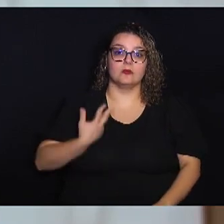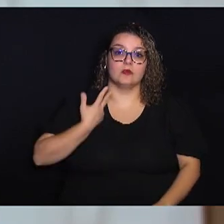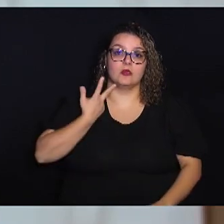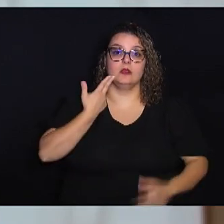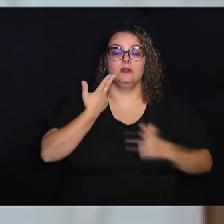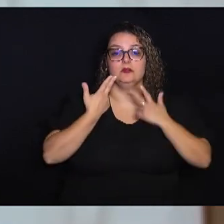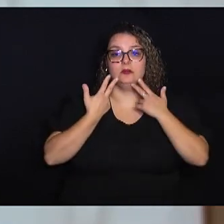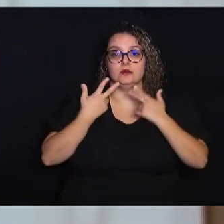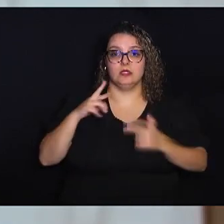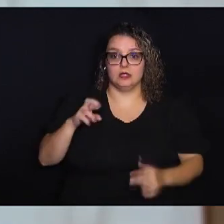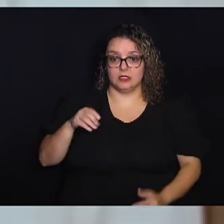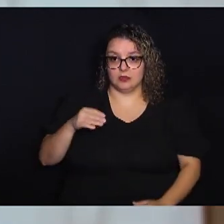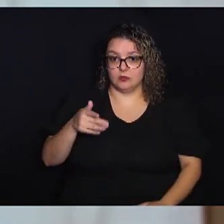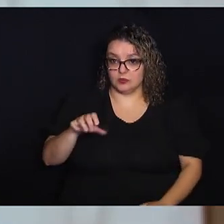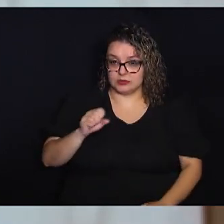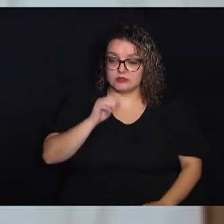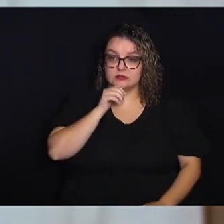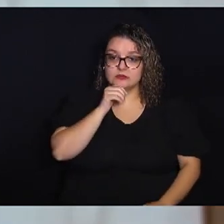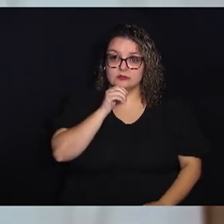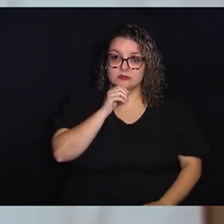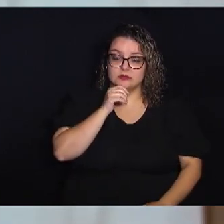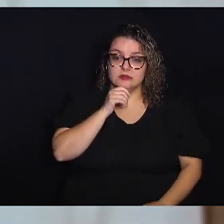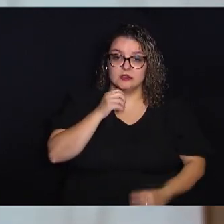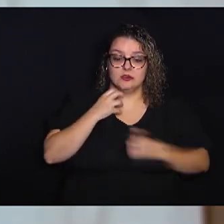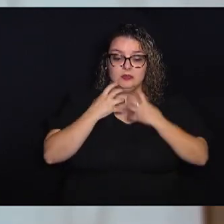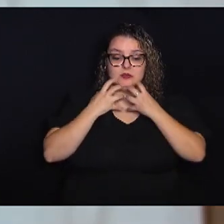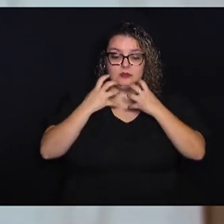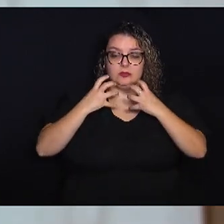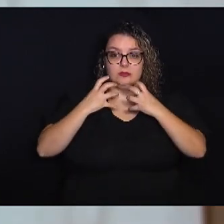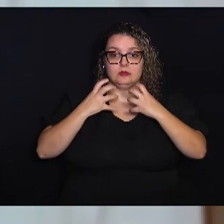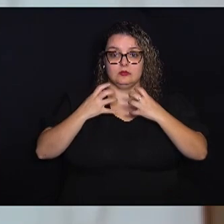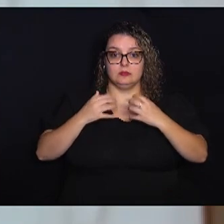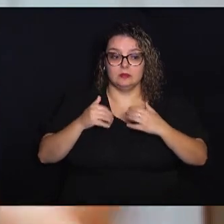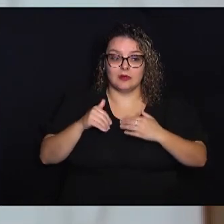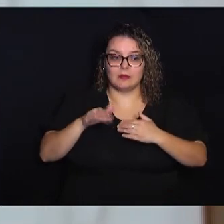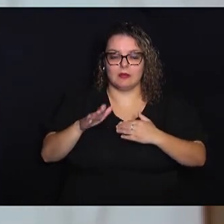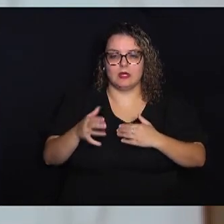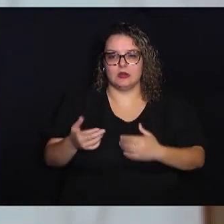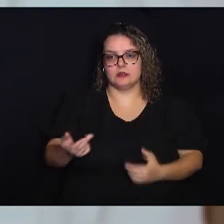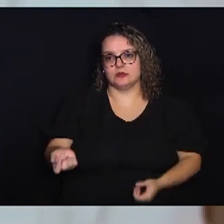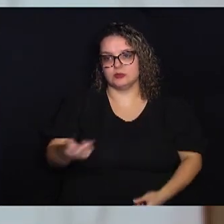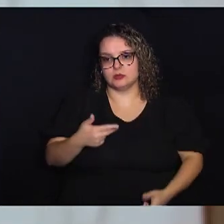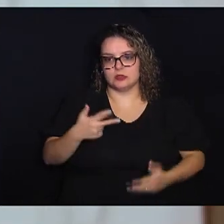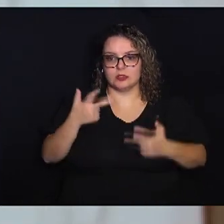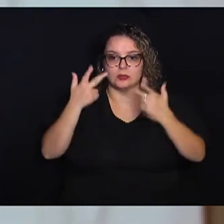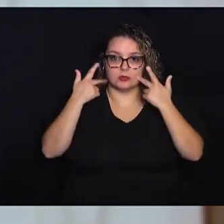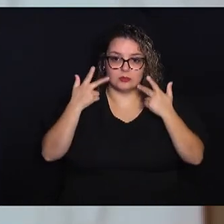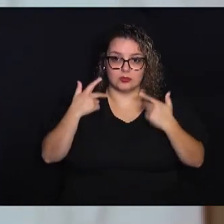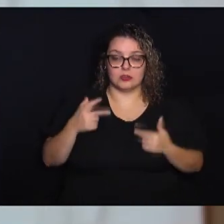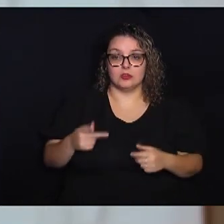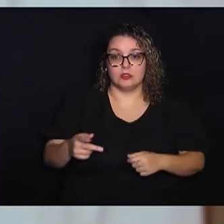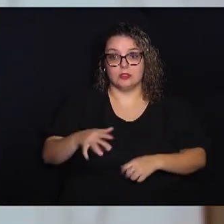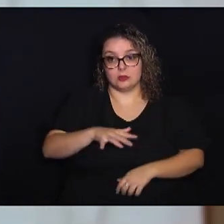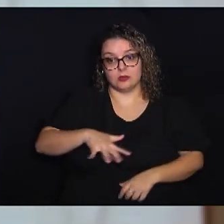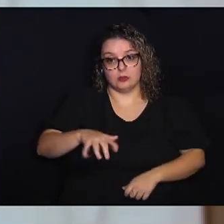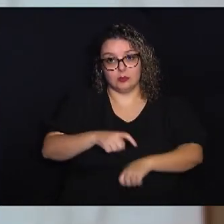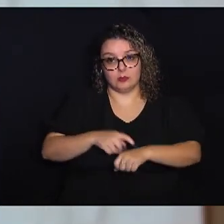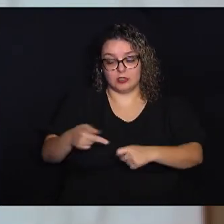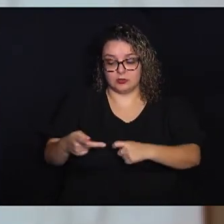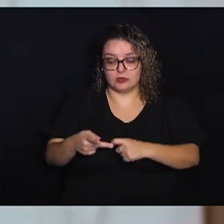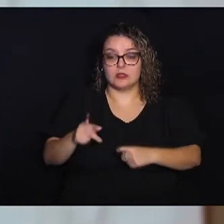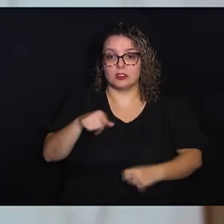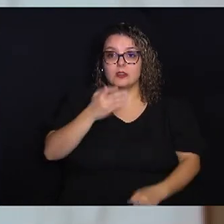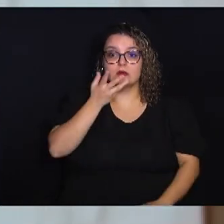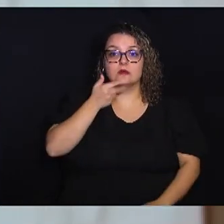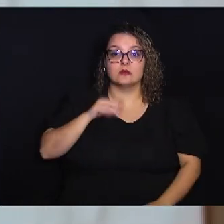remoção, quando ela acaba passando daquele padrão normal. Então, se está na faixa etária da pediatria, que são crianças,